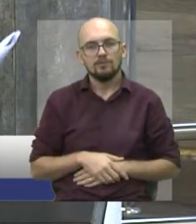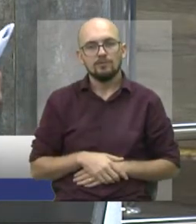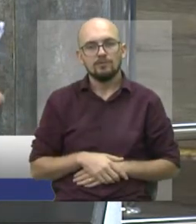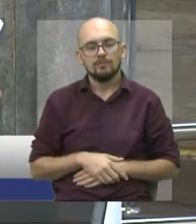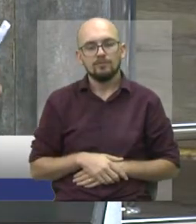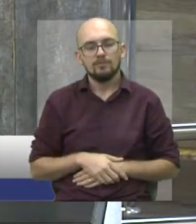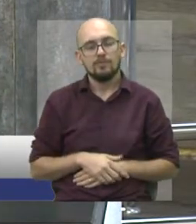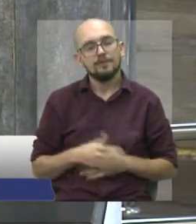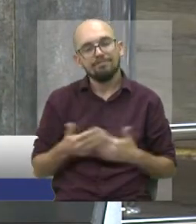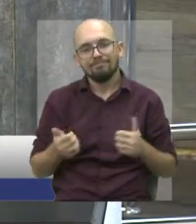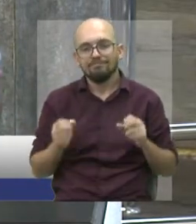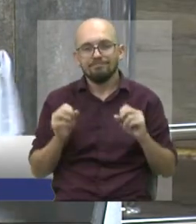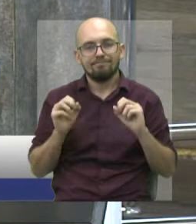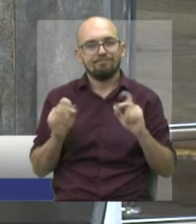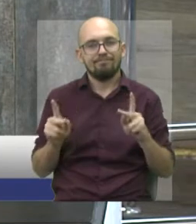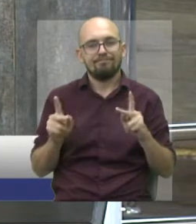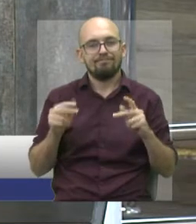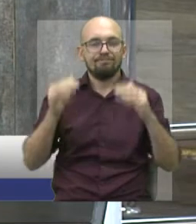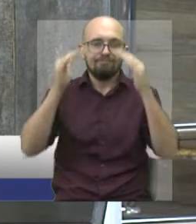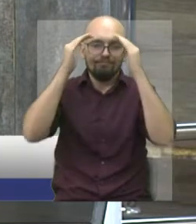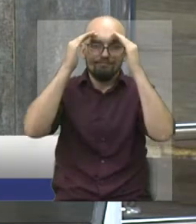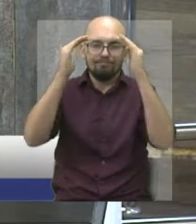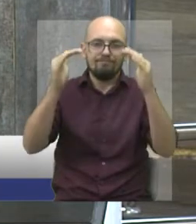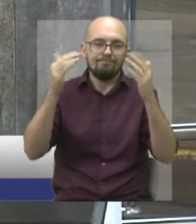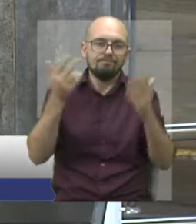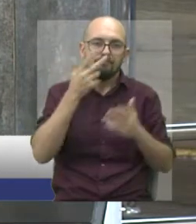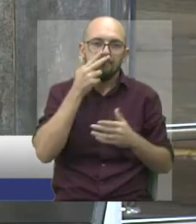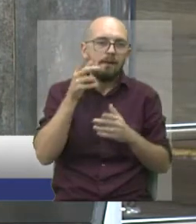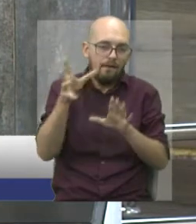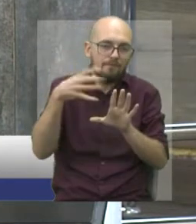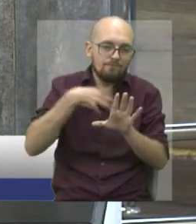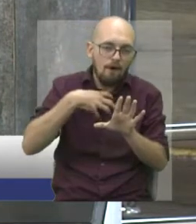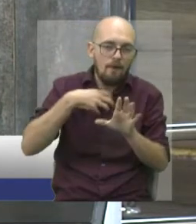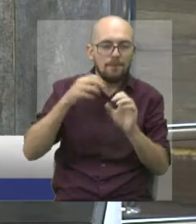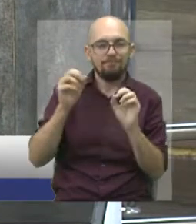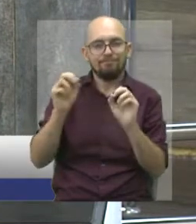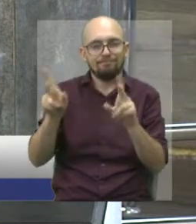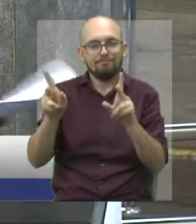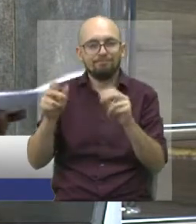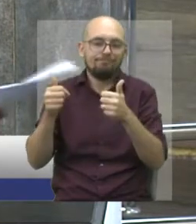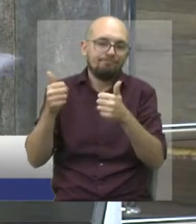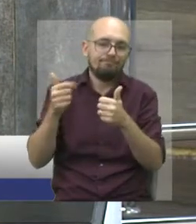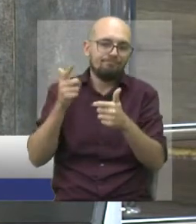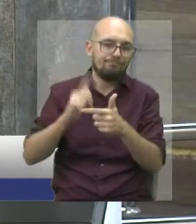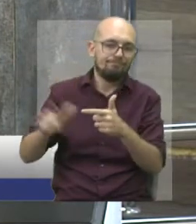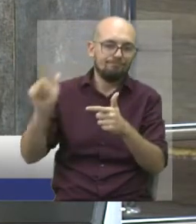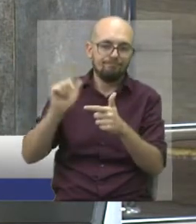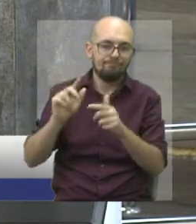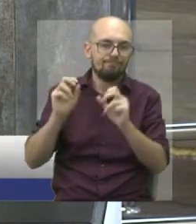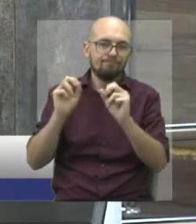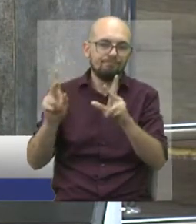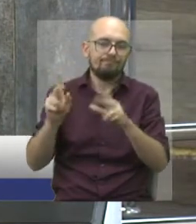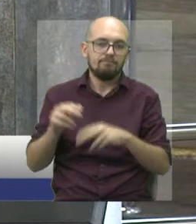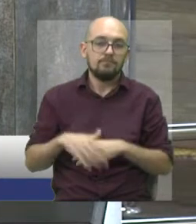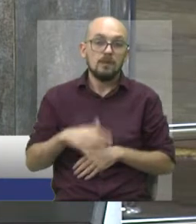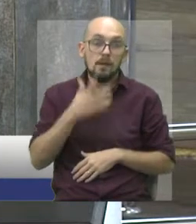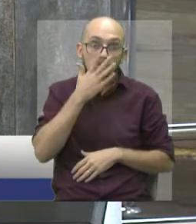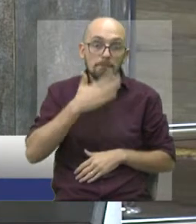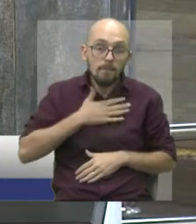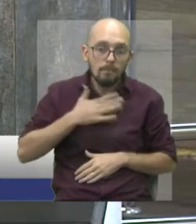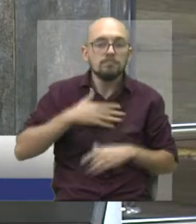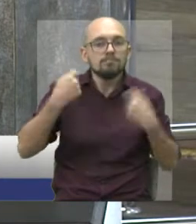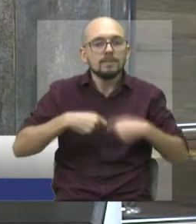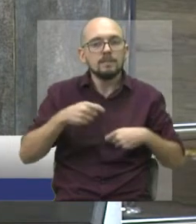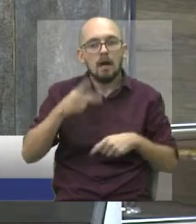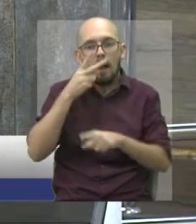Eu respeito, você acha que tem que ser dessa forma, muito que bem, eu acho que tem que existir. Se acha que não,